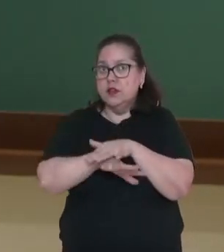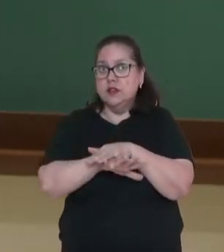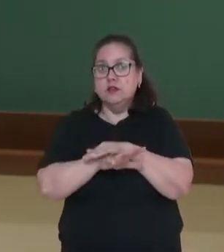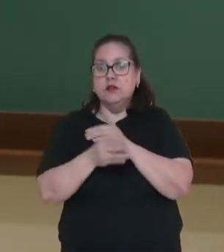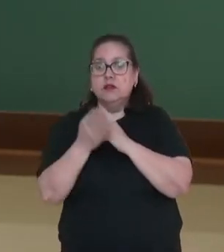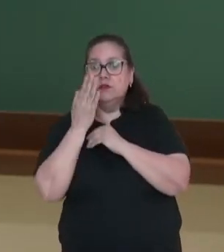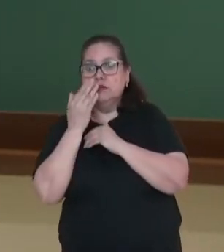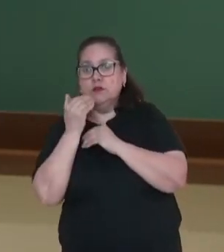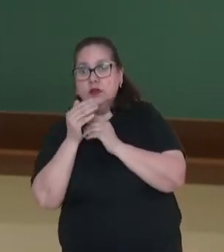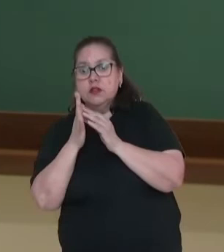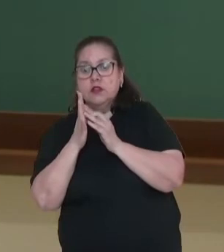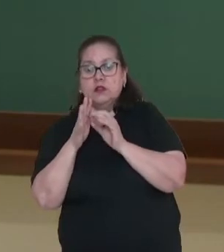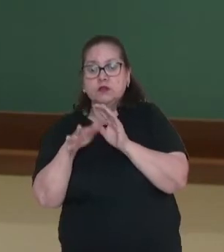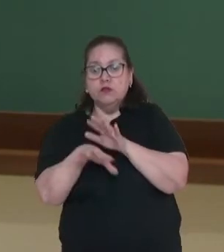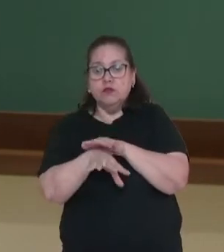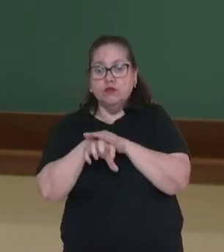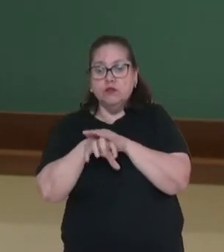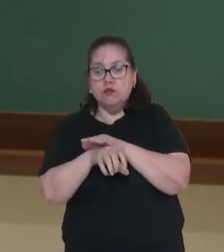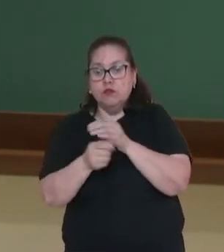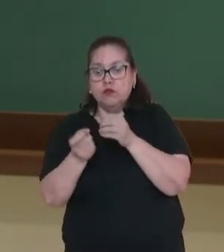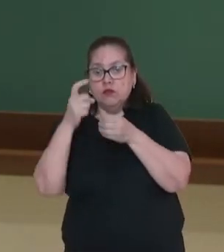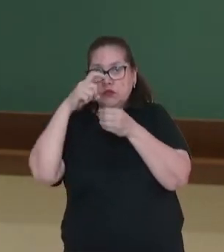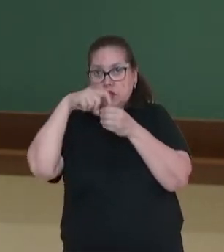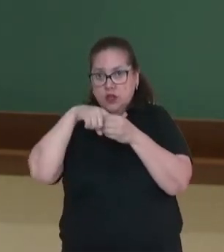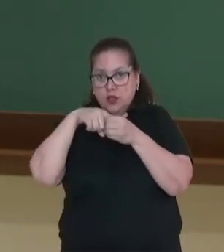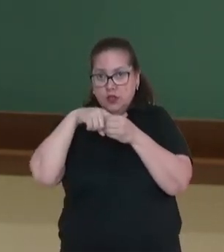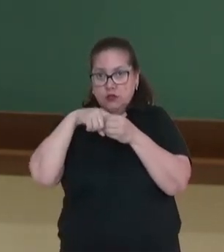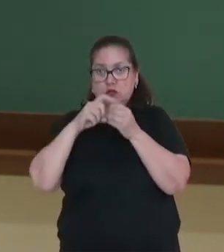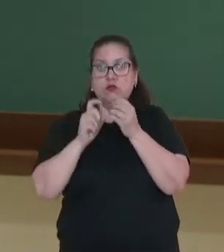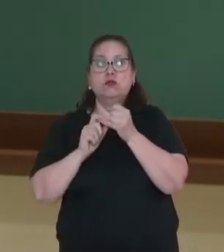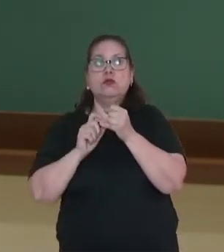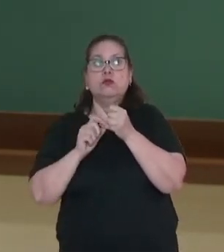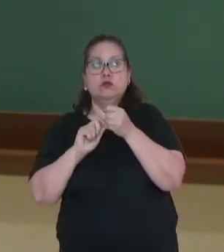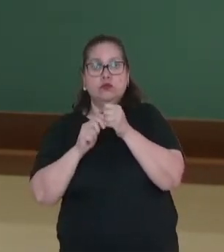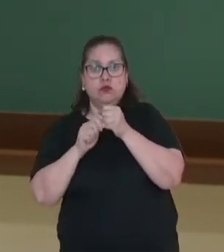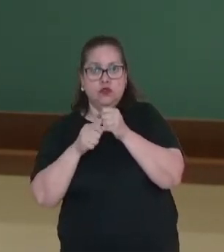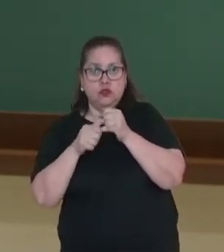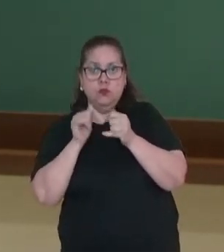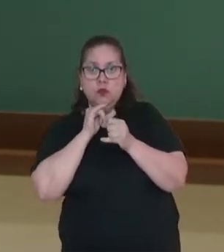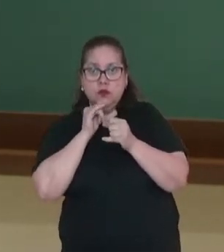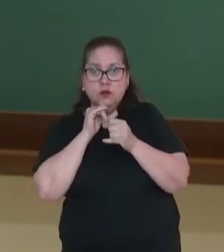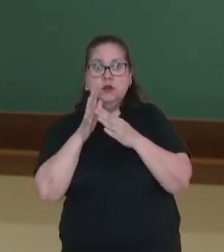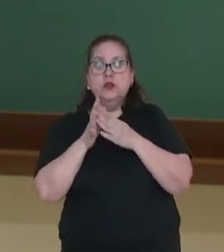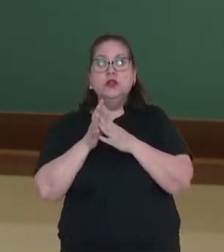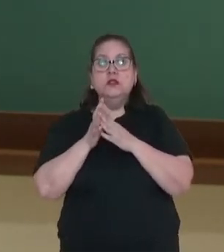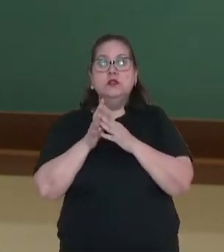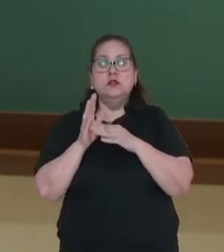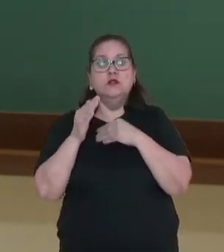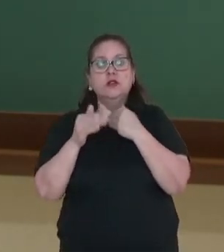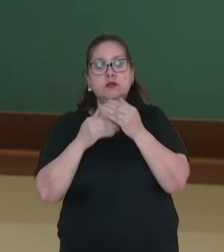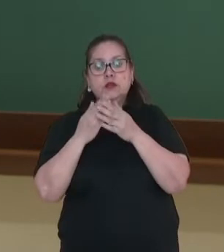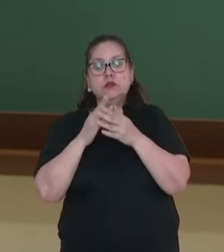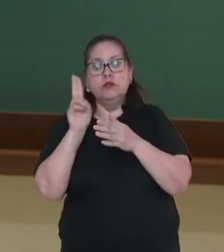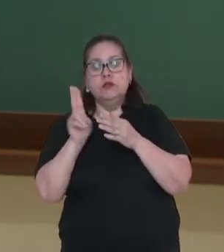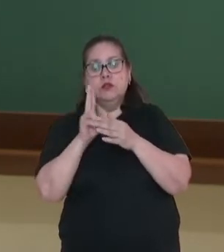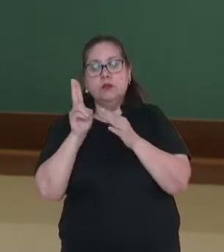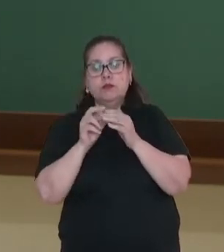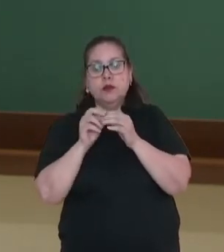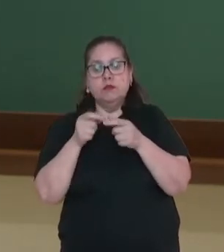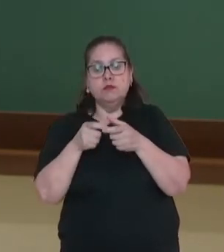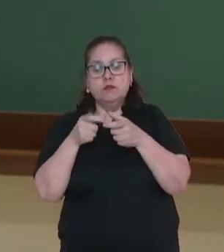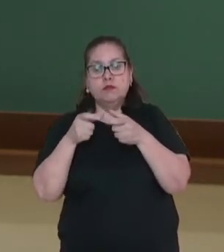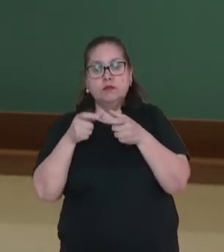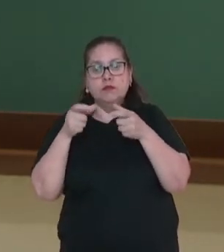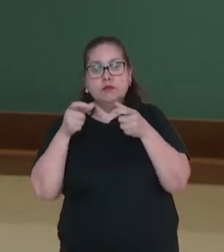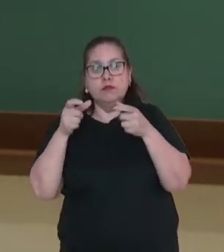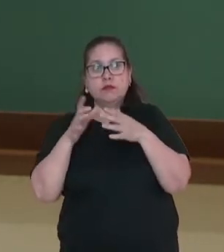se alimentar dessa substância de reserva que tem dentro do feijão, por exemplo, e vai utilizar isso daí para ela